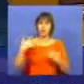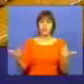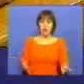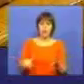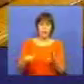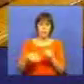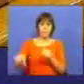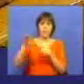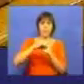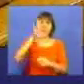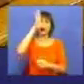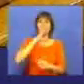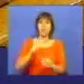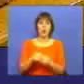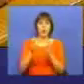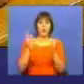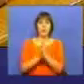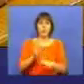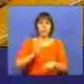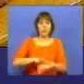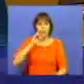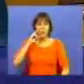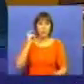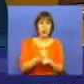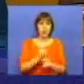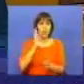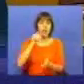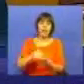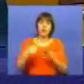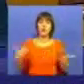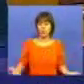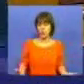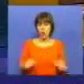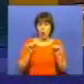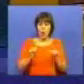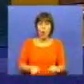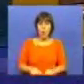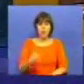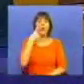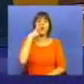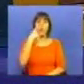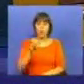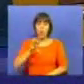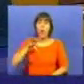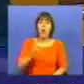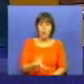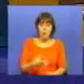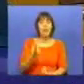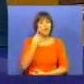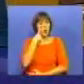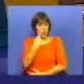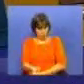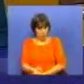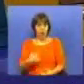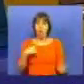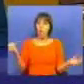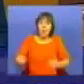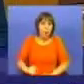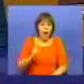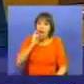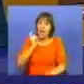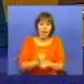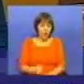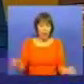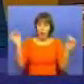a participação pública. Tudo em nome do rigor e dos resultados. Hoje constatamos, o país constata, não temos nem